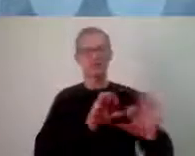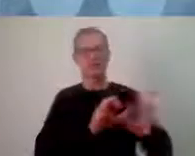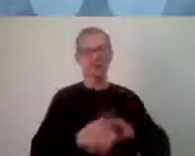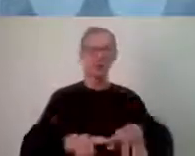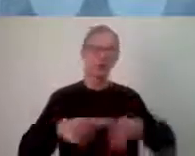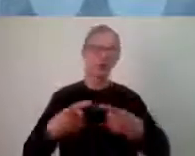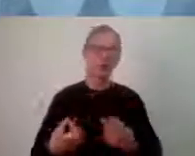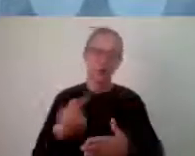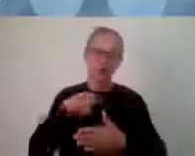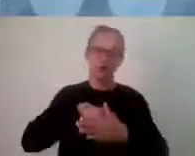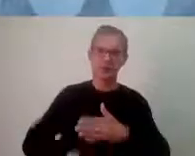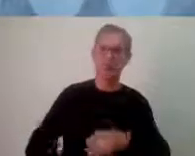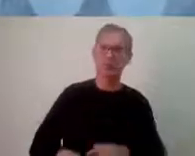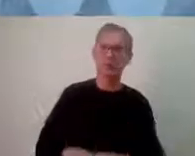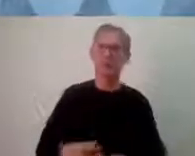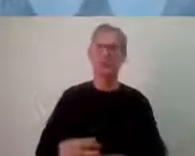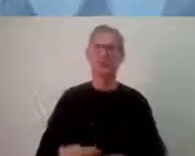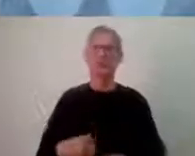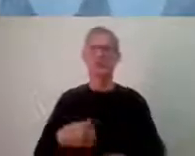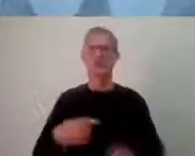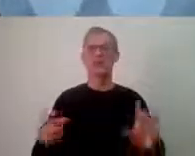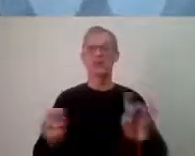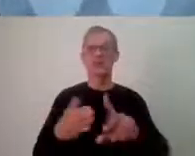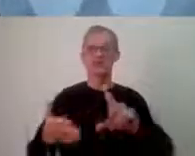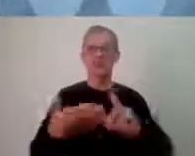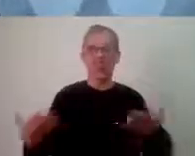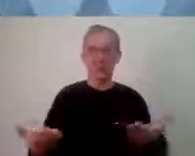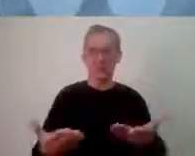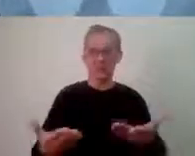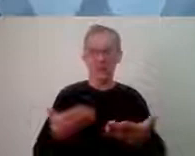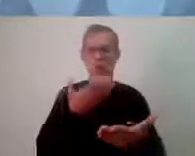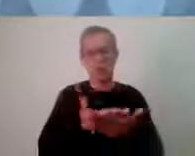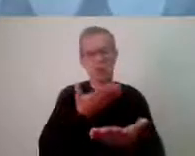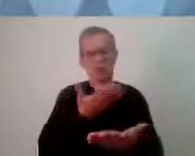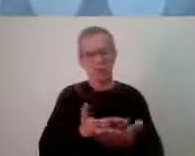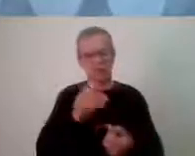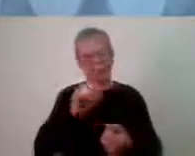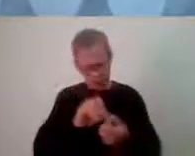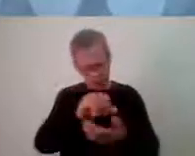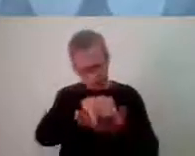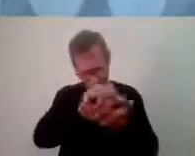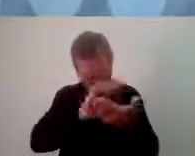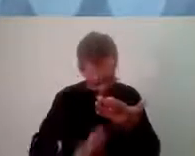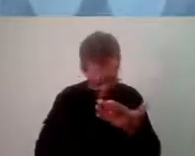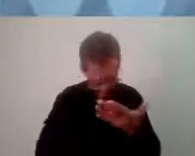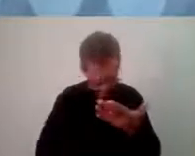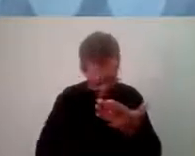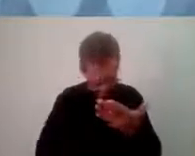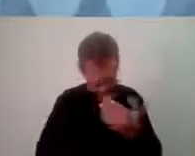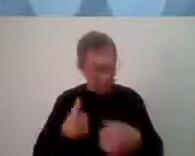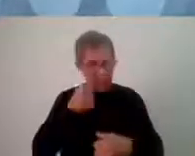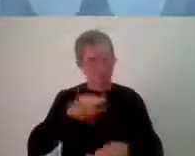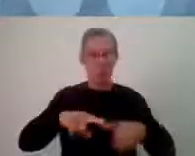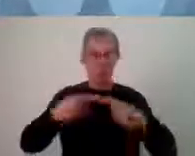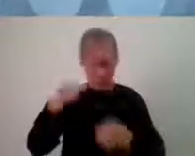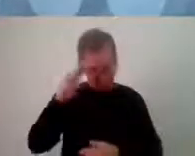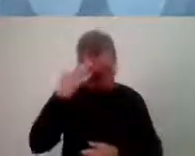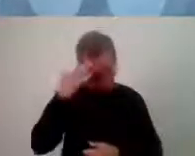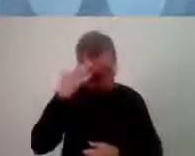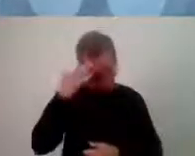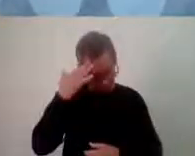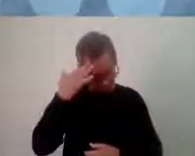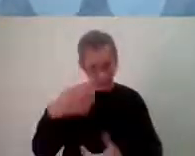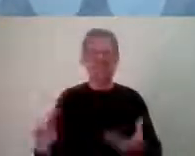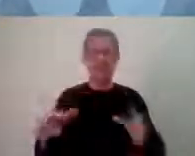mais avançadas. Com isso, eu finalizo a nossa aula de hoje. Estude, faça exercícios. Ah, professora, eu não entendi essa